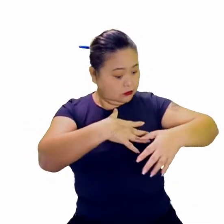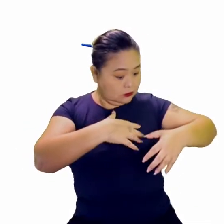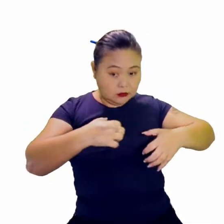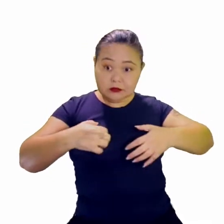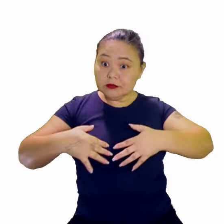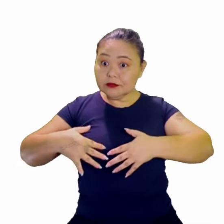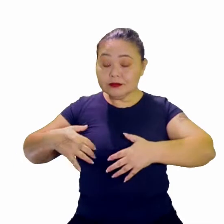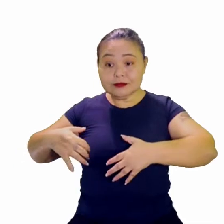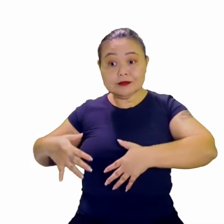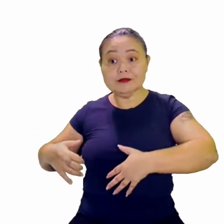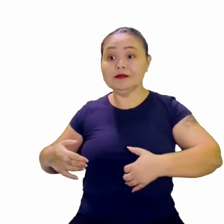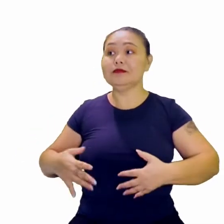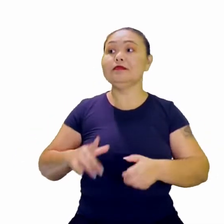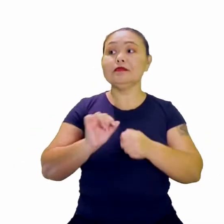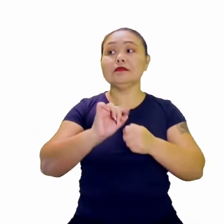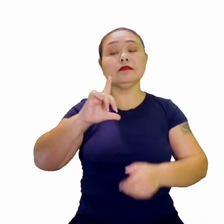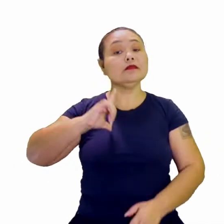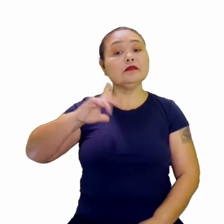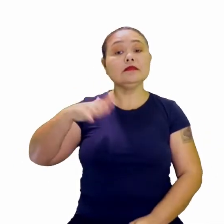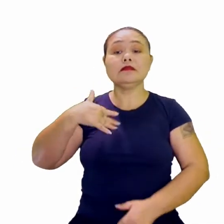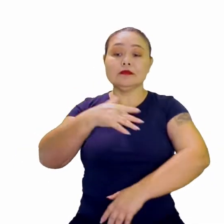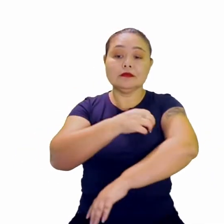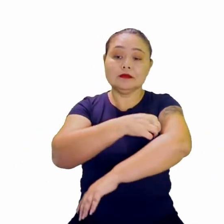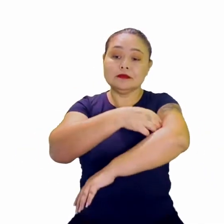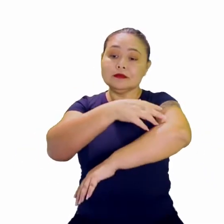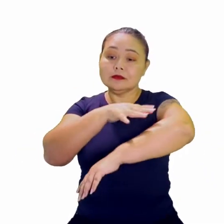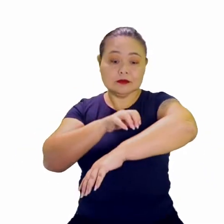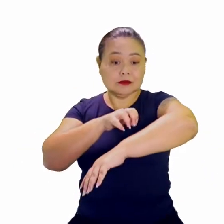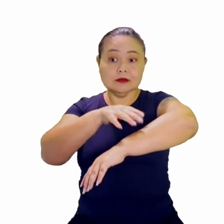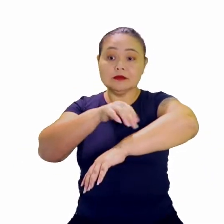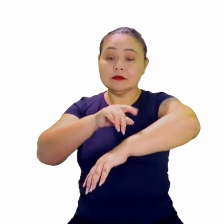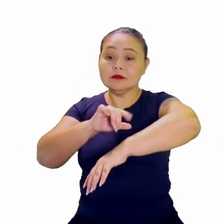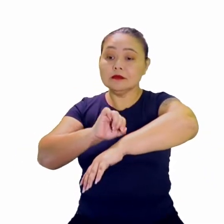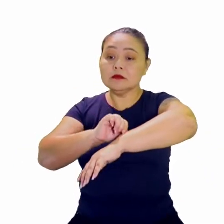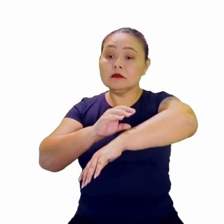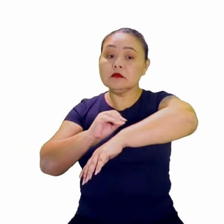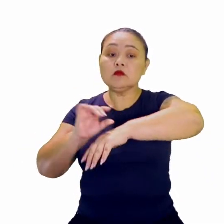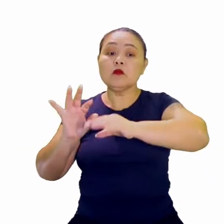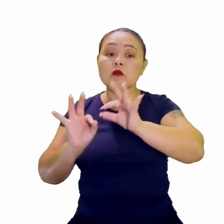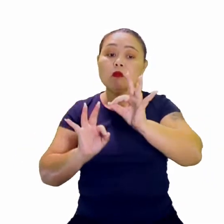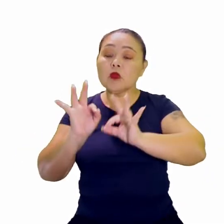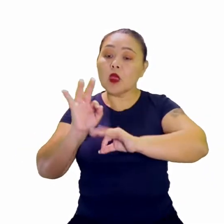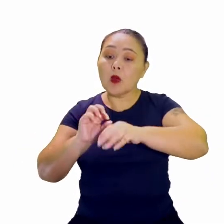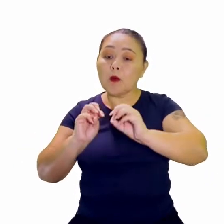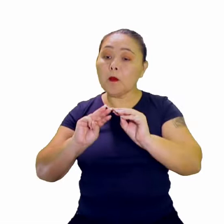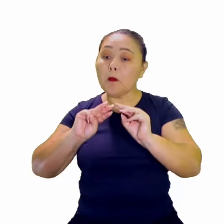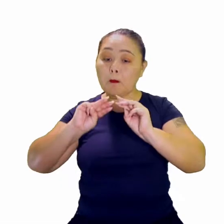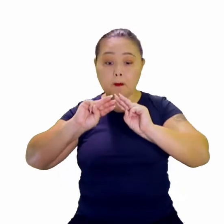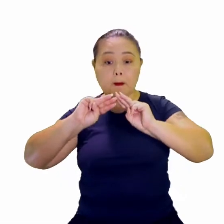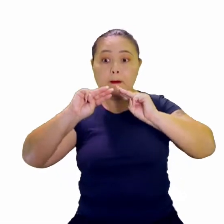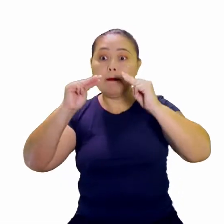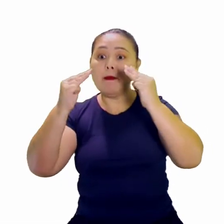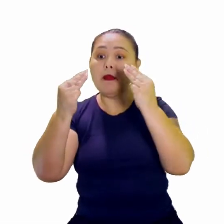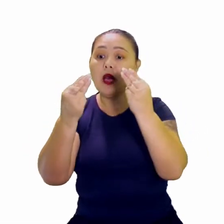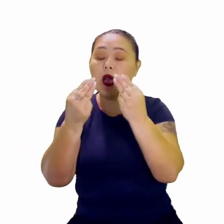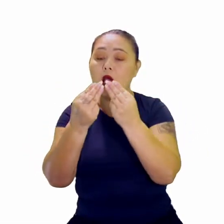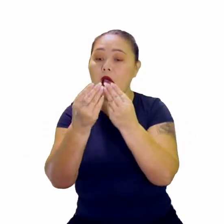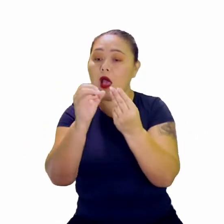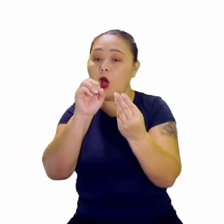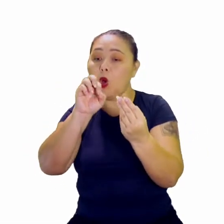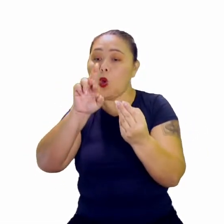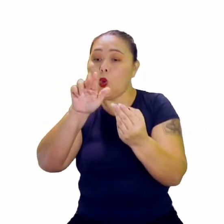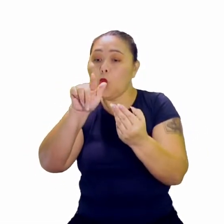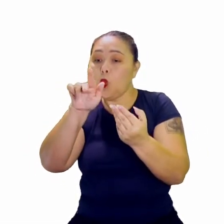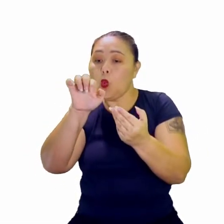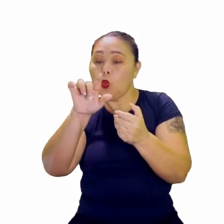de fibra, né? E esses músculos, eles são massa orgânica. O músculo também é fonte